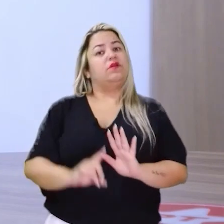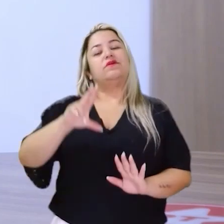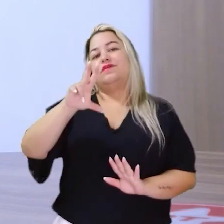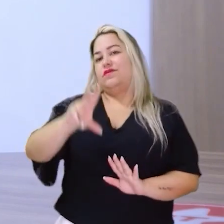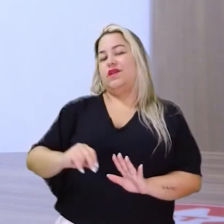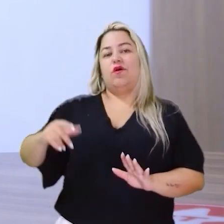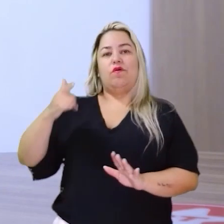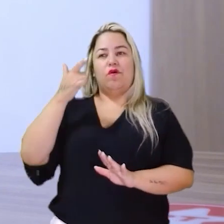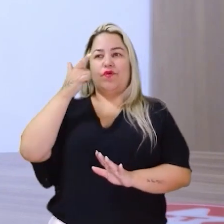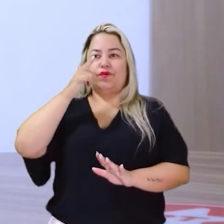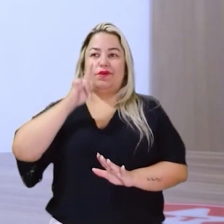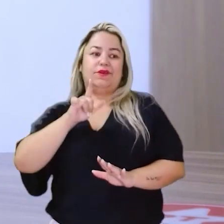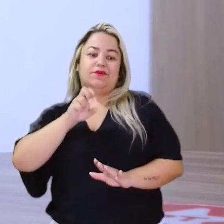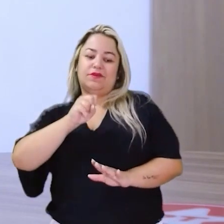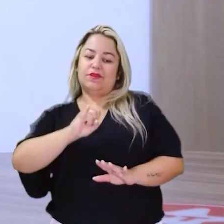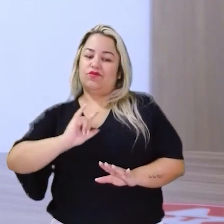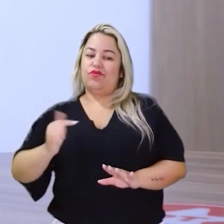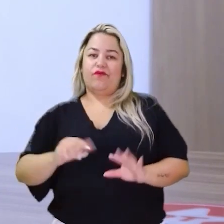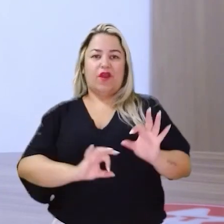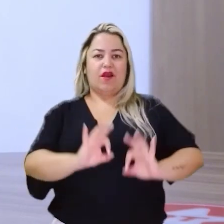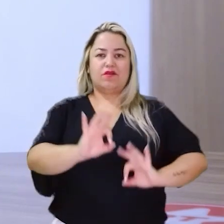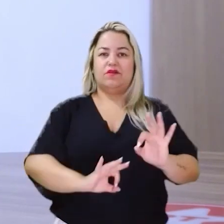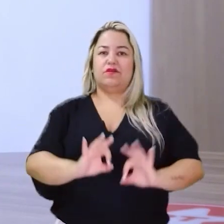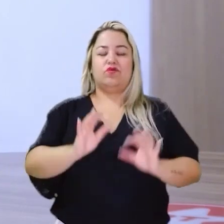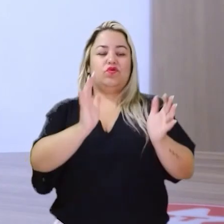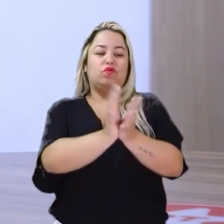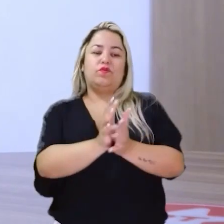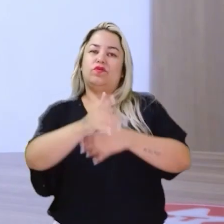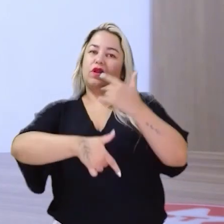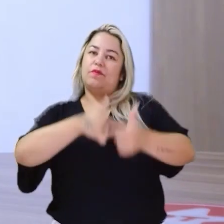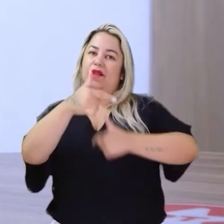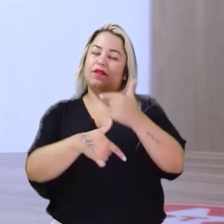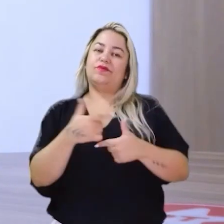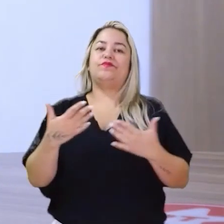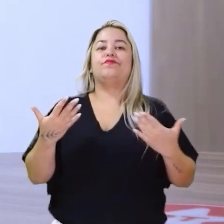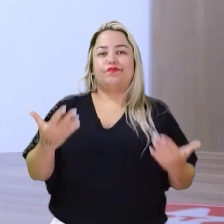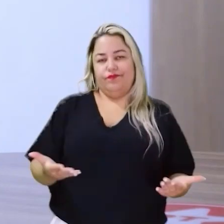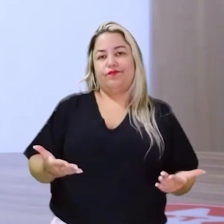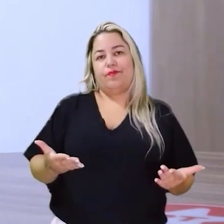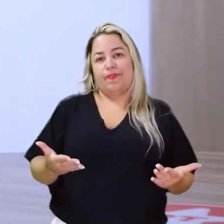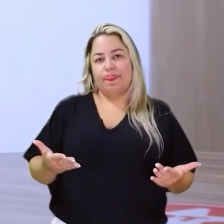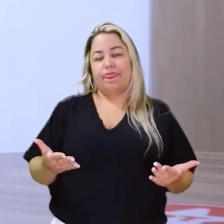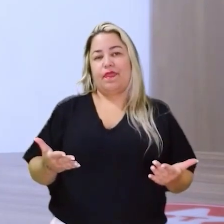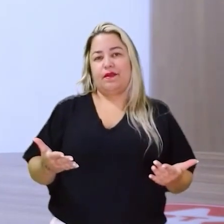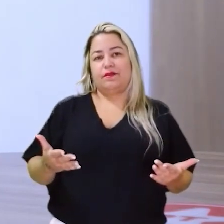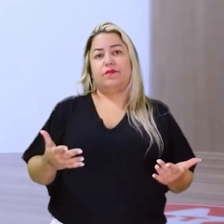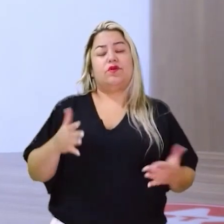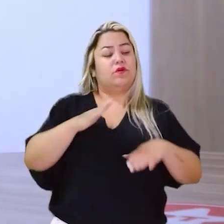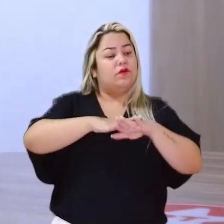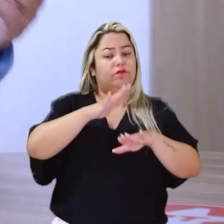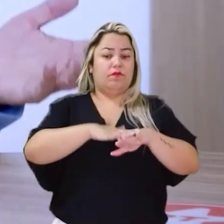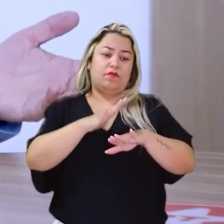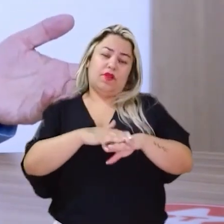diria que esses direitos eles não serão resgatados sem a organização da classe trabalhadora de maneira muito